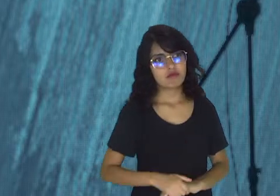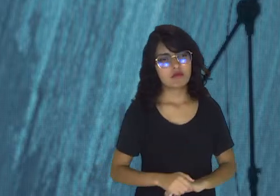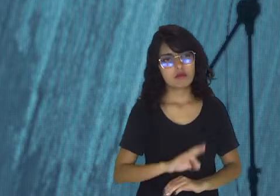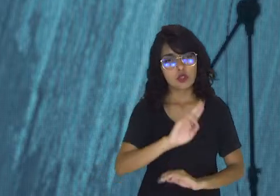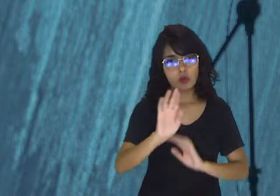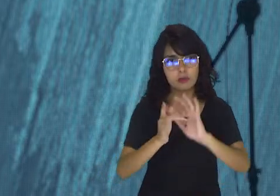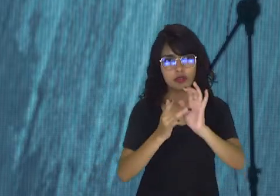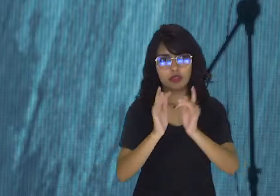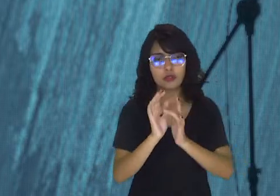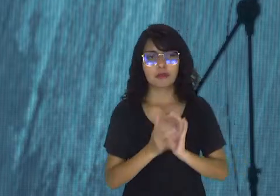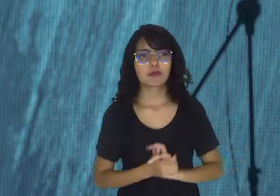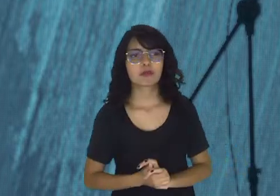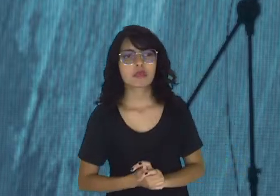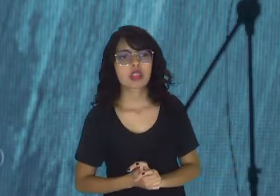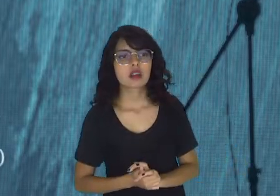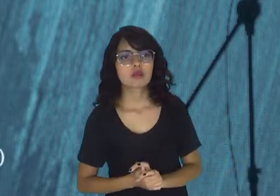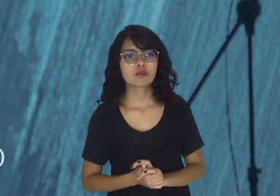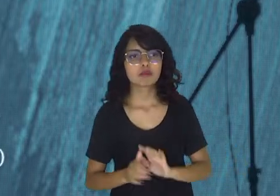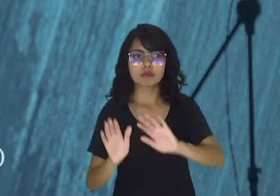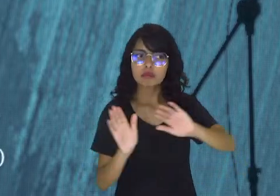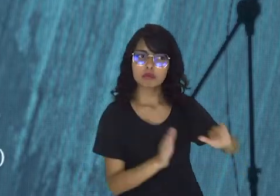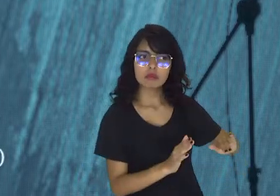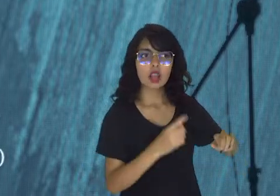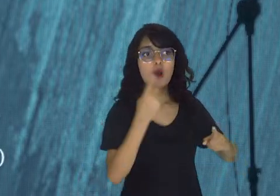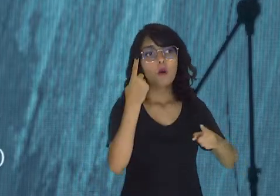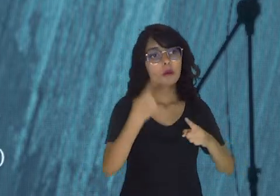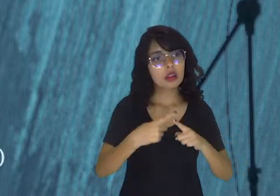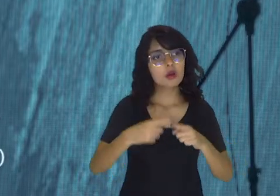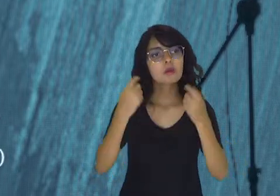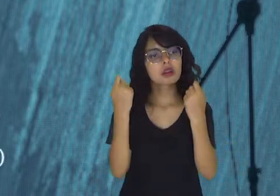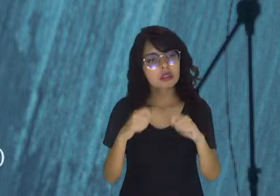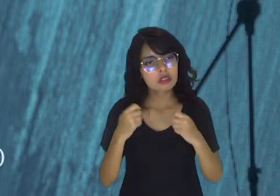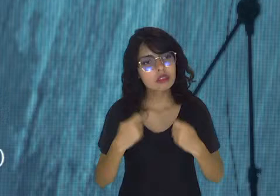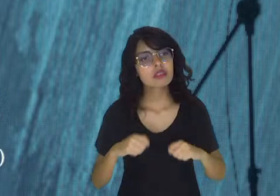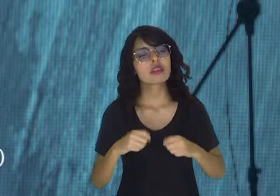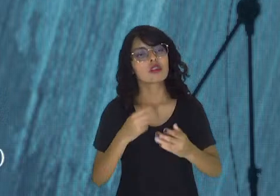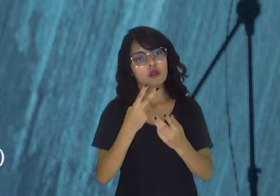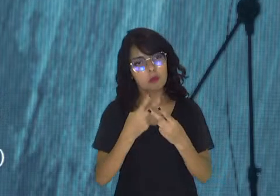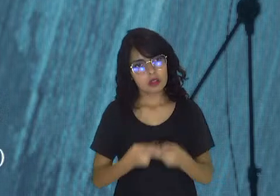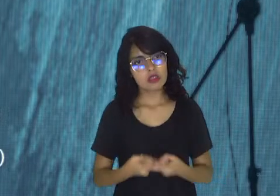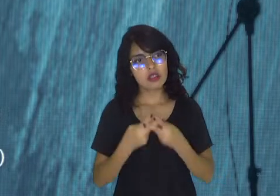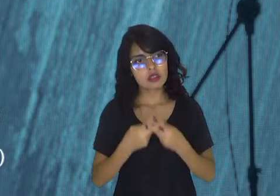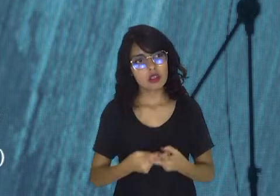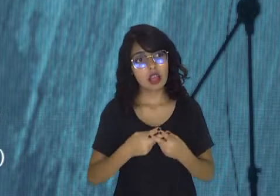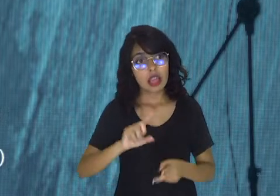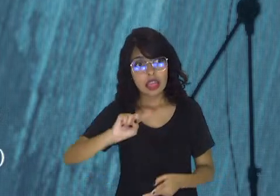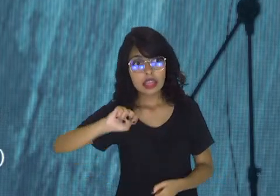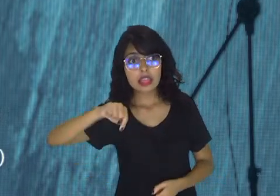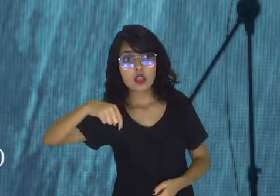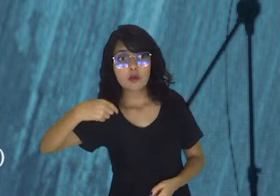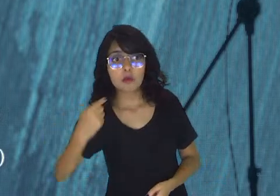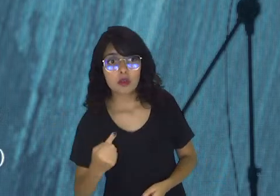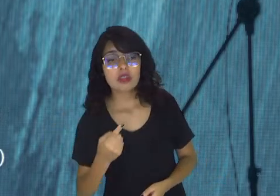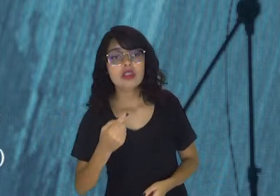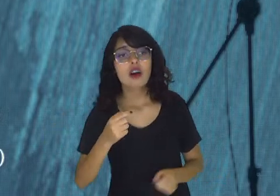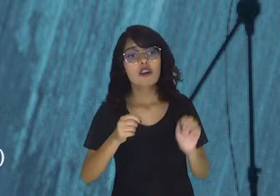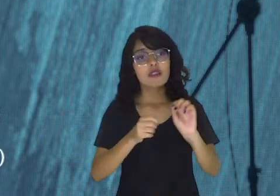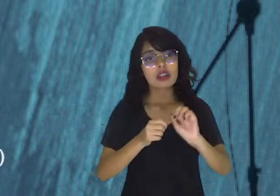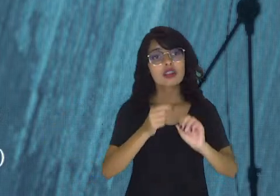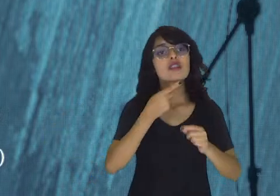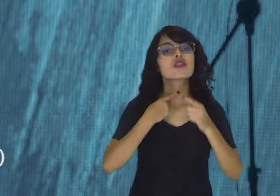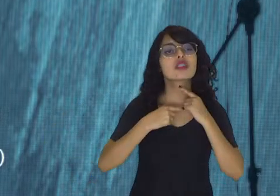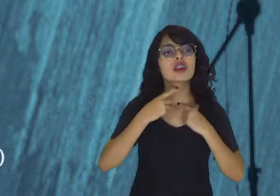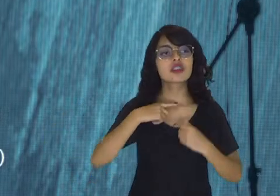Porque necessitais de paciência para que depois de haverdes feito a vontade de Deus, possais alcançar a